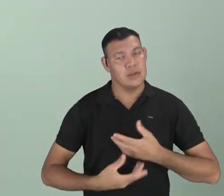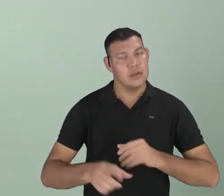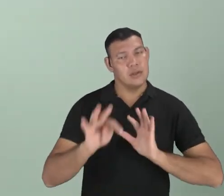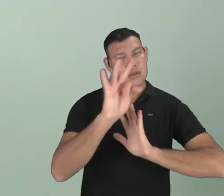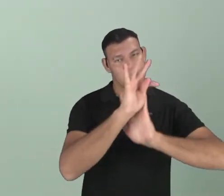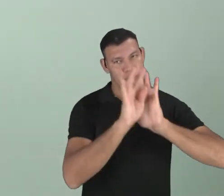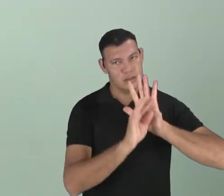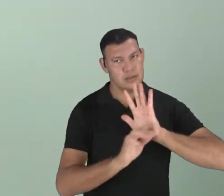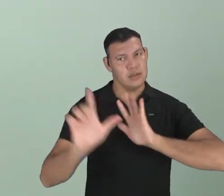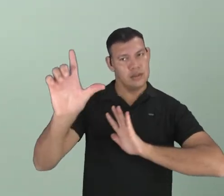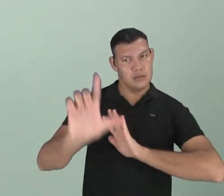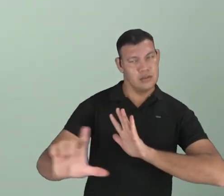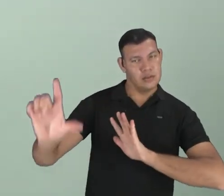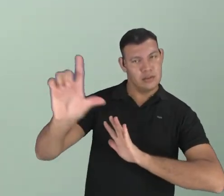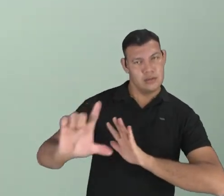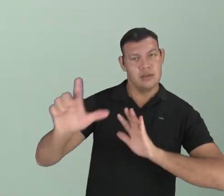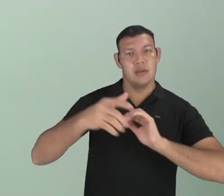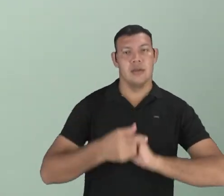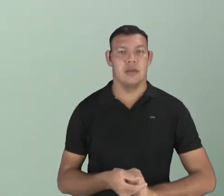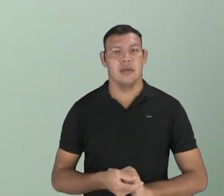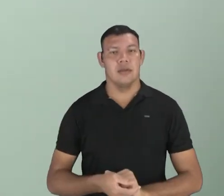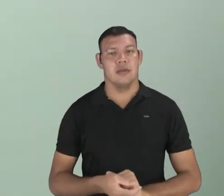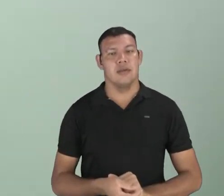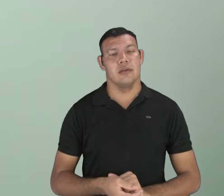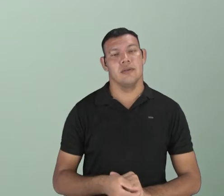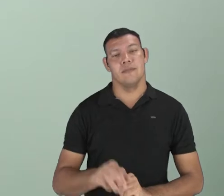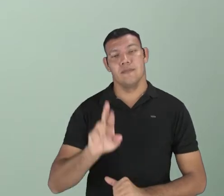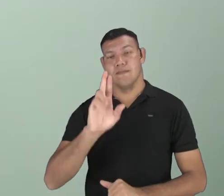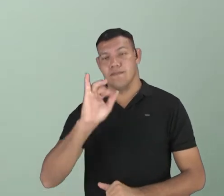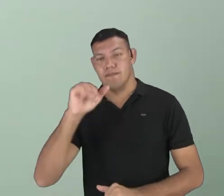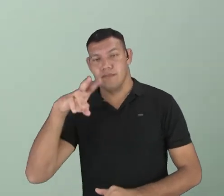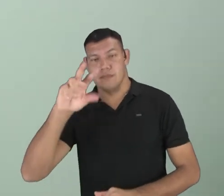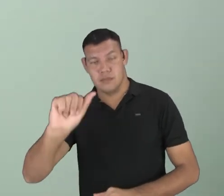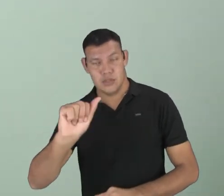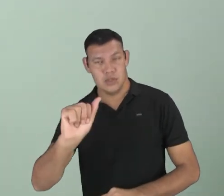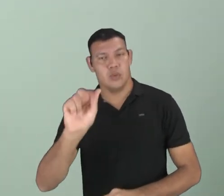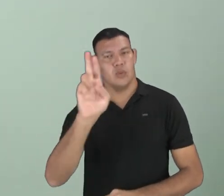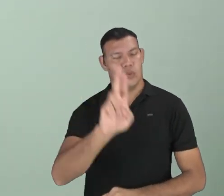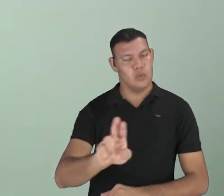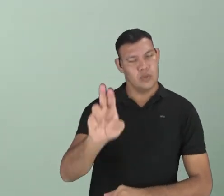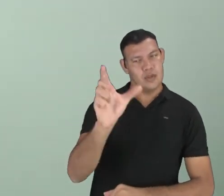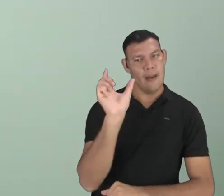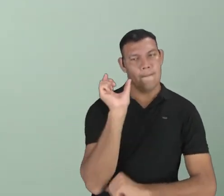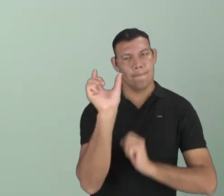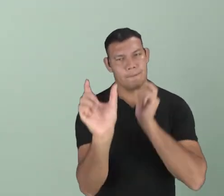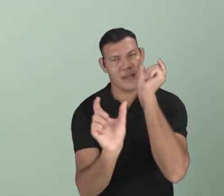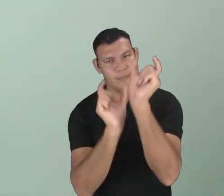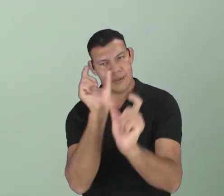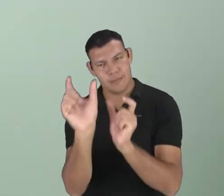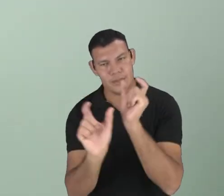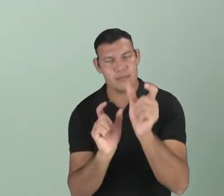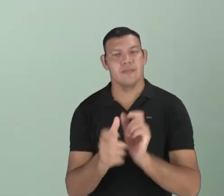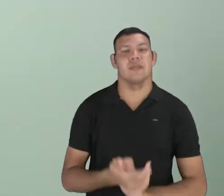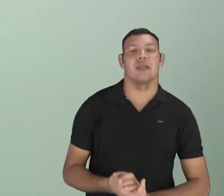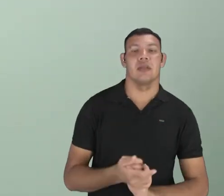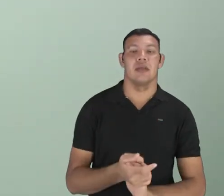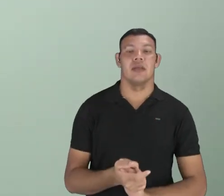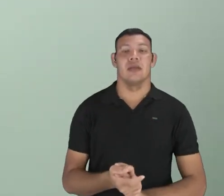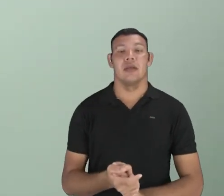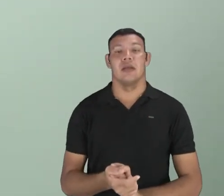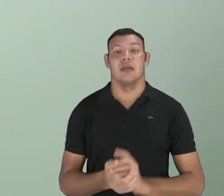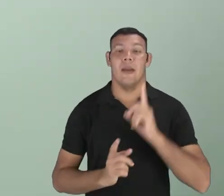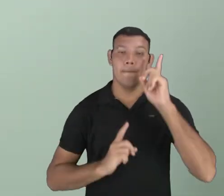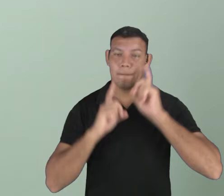textos literários, porque eles vão trabalhar com a rima, vão trabalhar com as palavras, com as